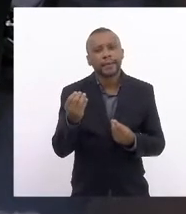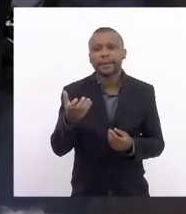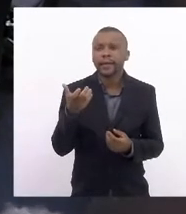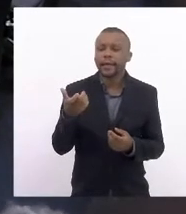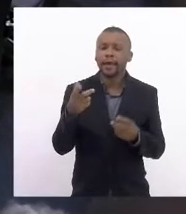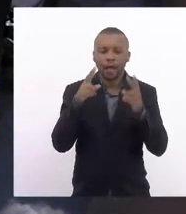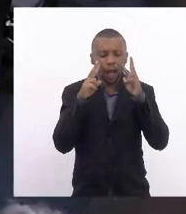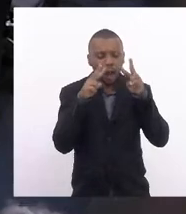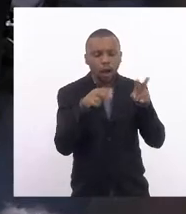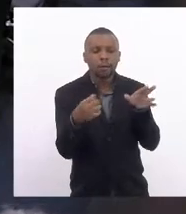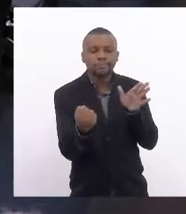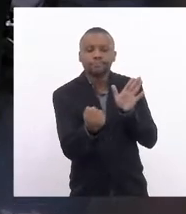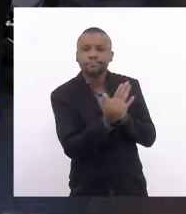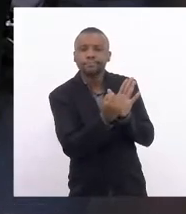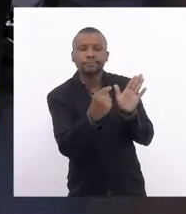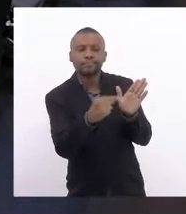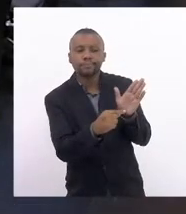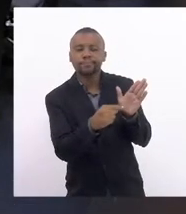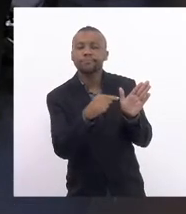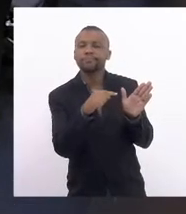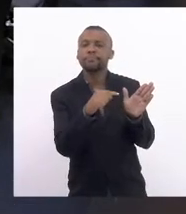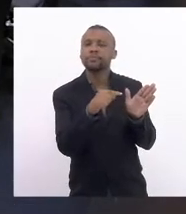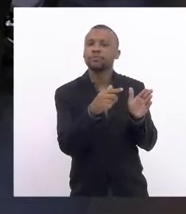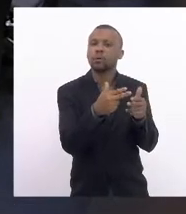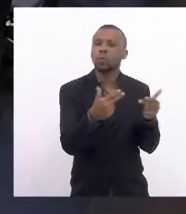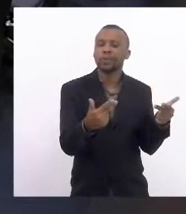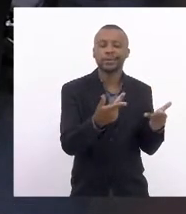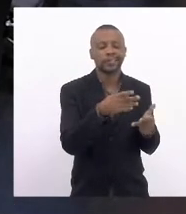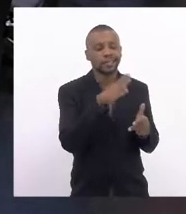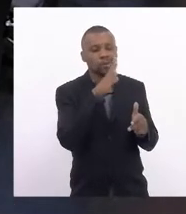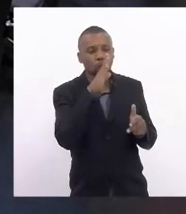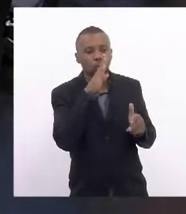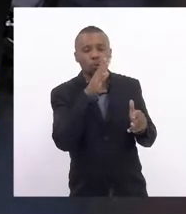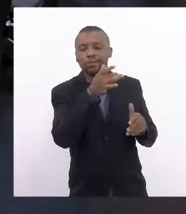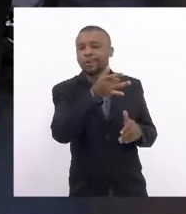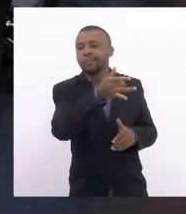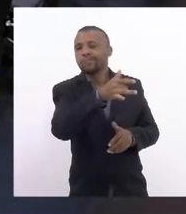tombar um patrimônio que não está em utilização, está